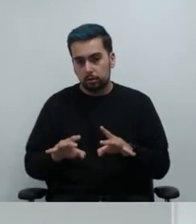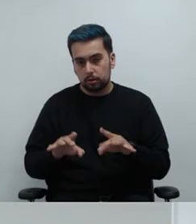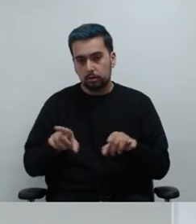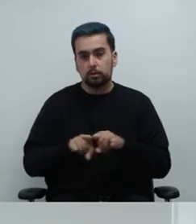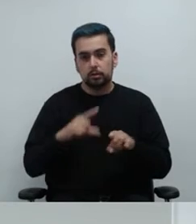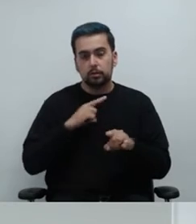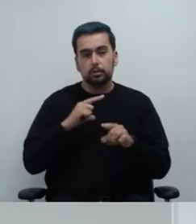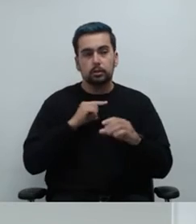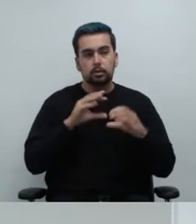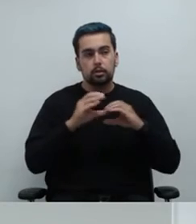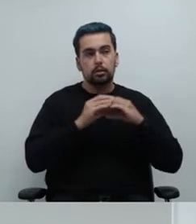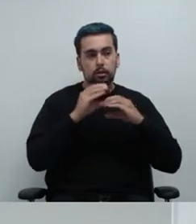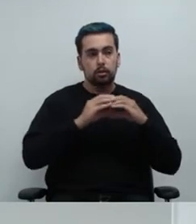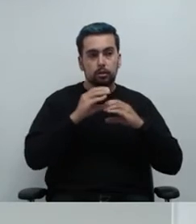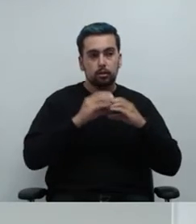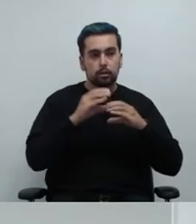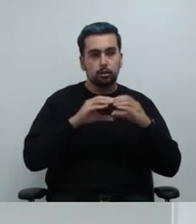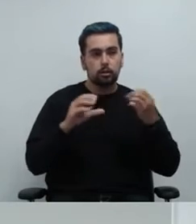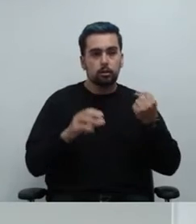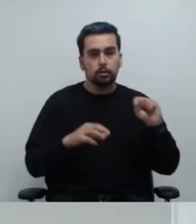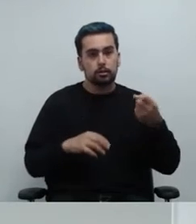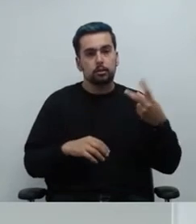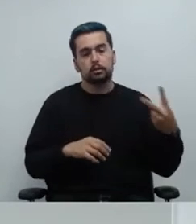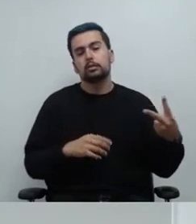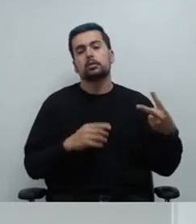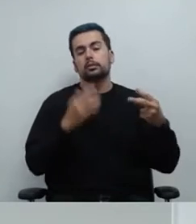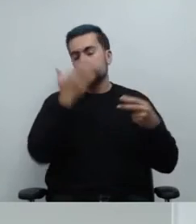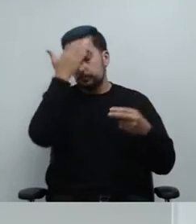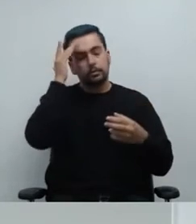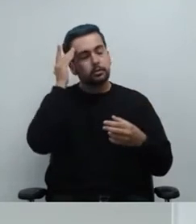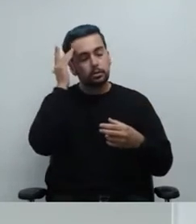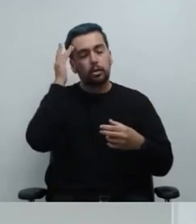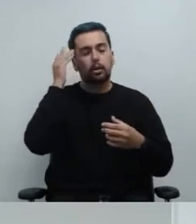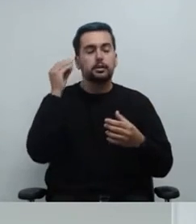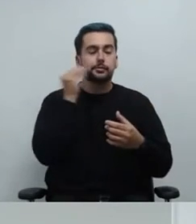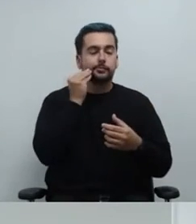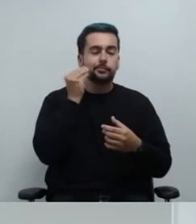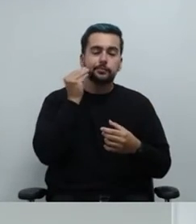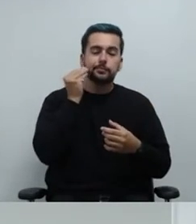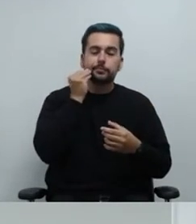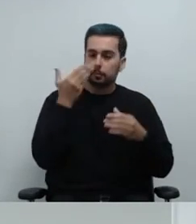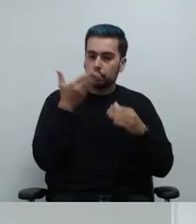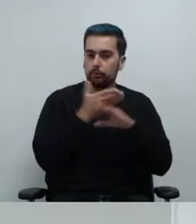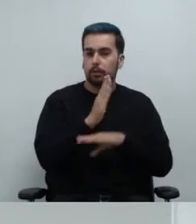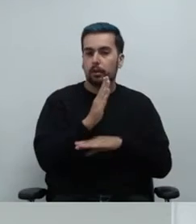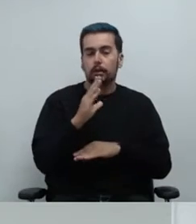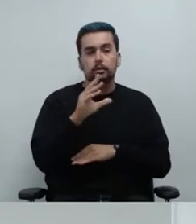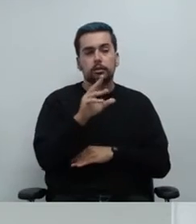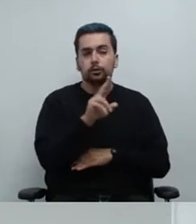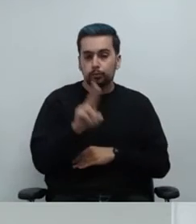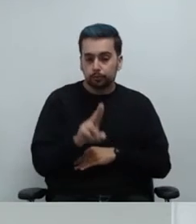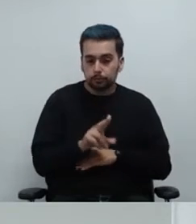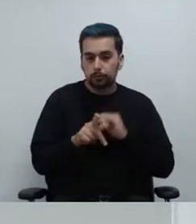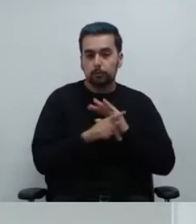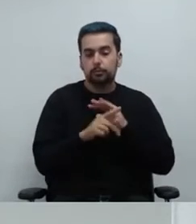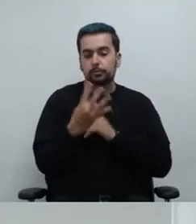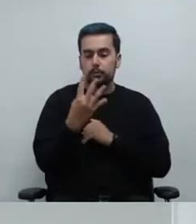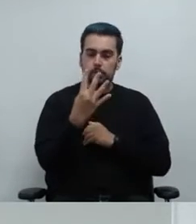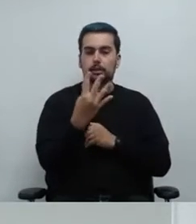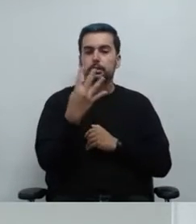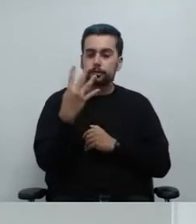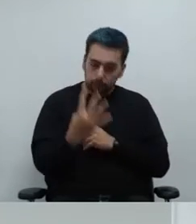tem um concurso com 82 candidatos aprovados, salvo engano, a nomeação de 44 cargos.